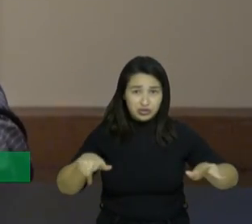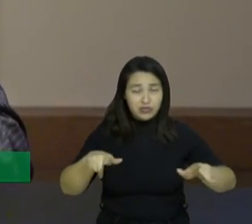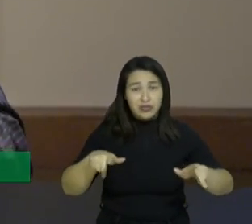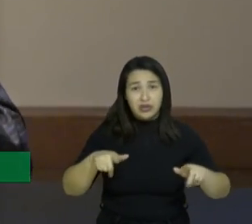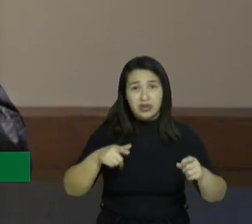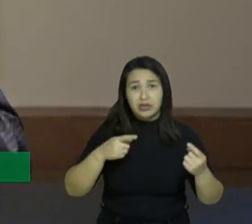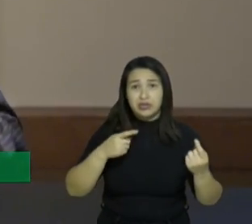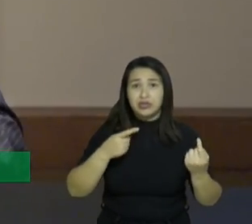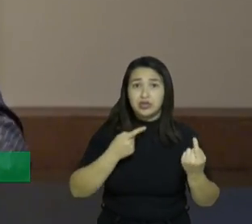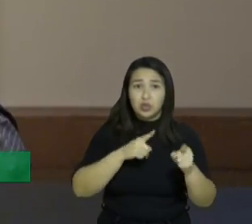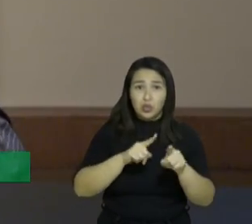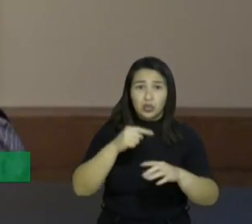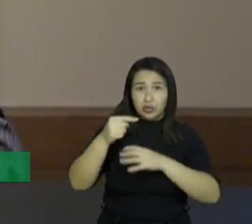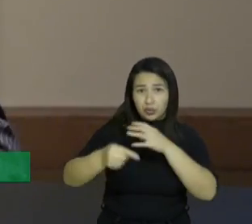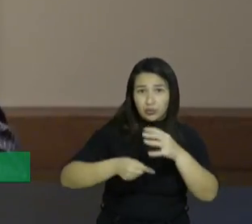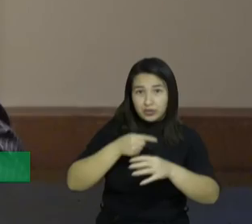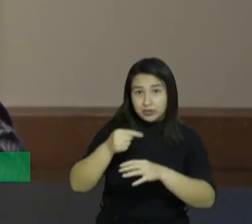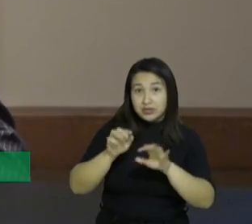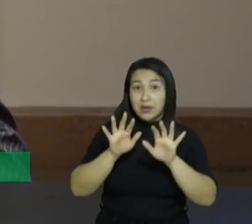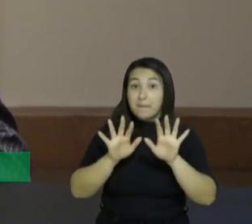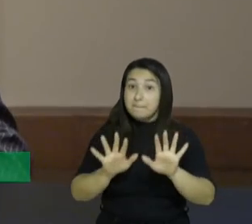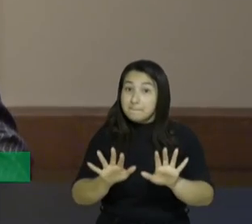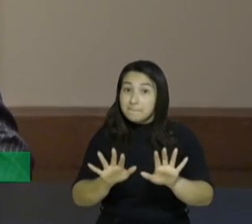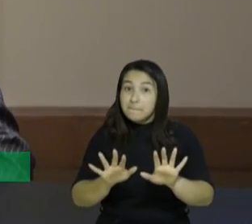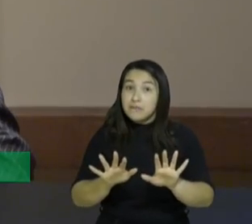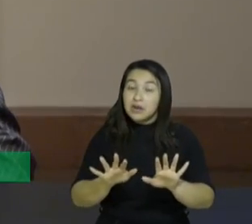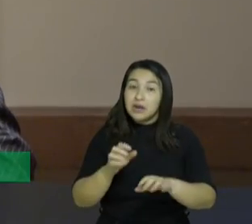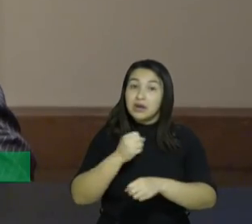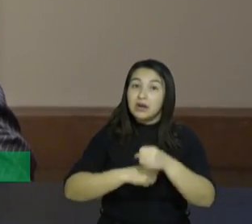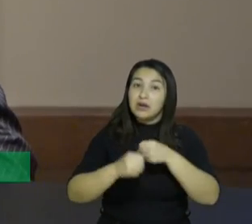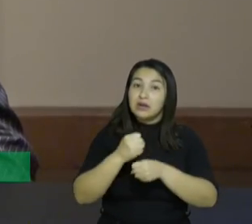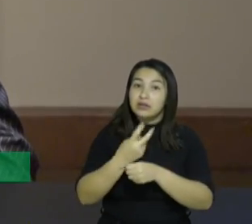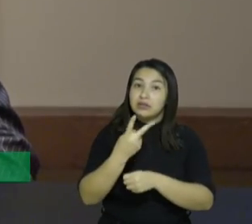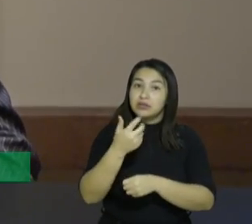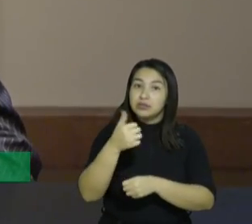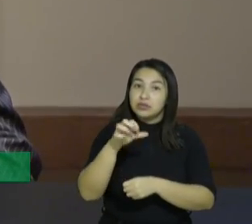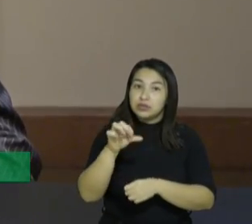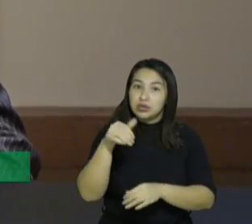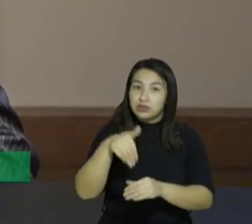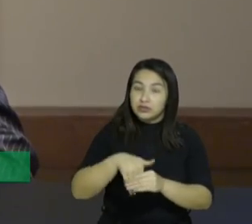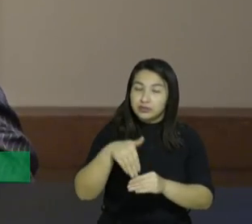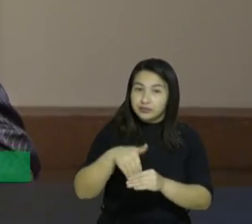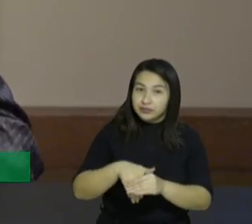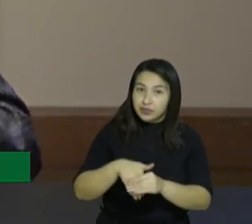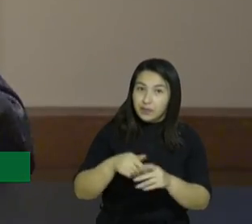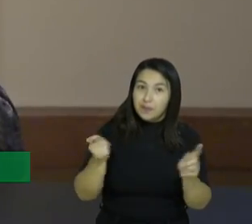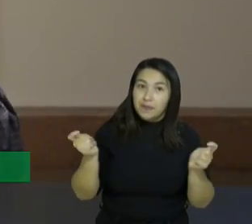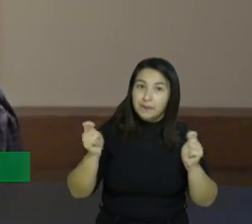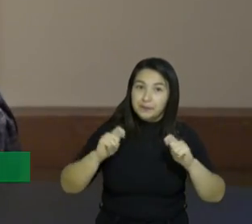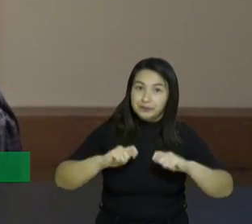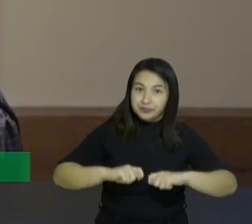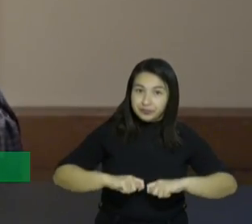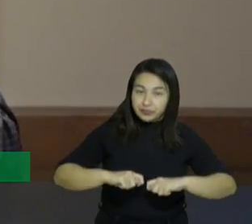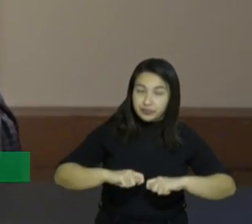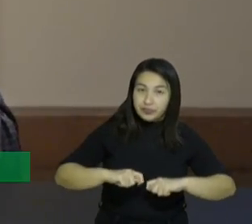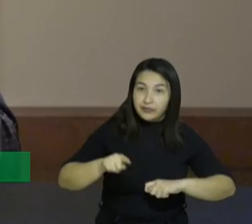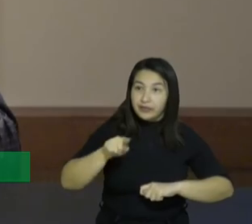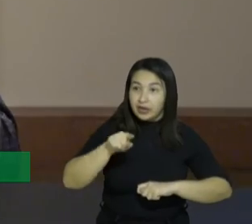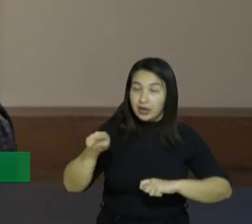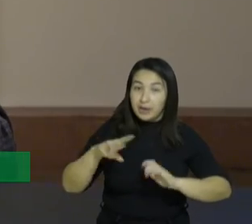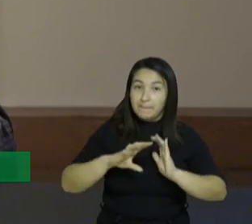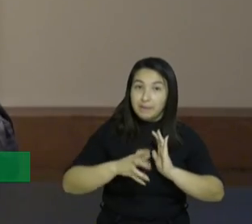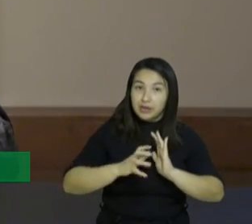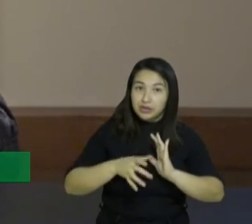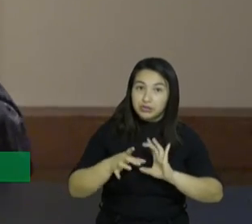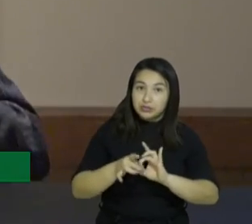antiglobalização porém essas mesmas eleições de 2019 também deram ganhos importantes para eh partidos eh do